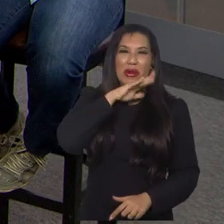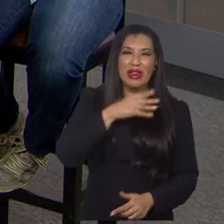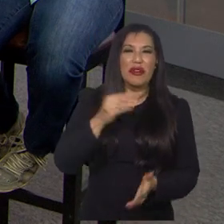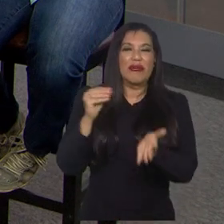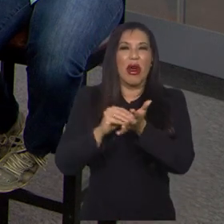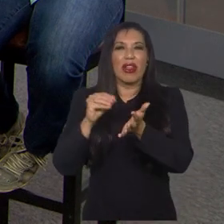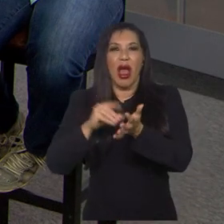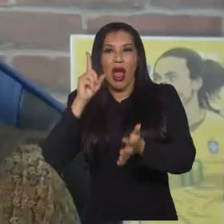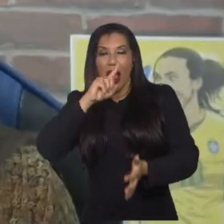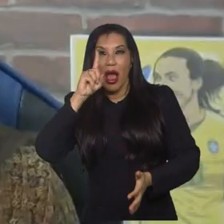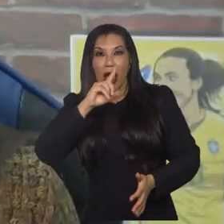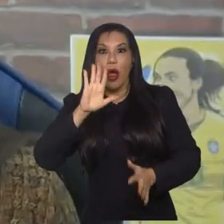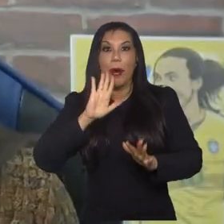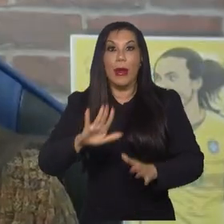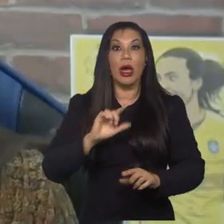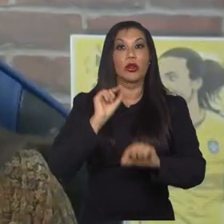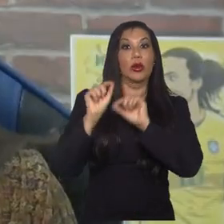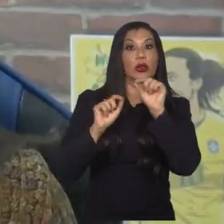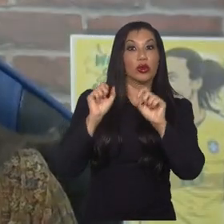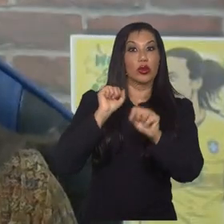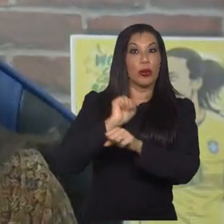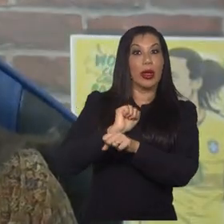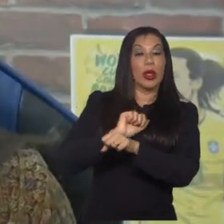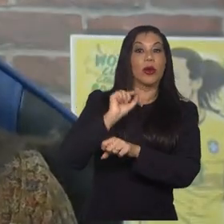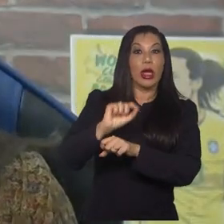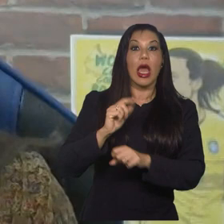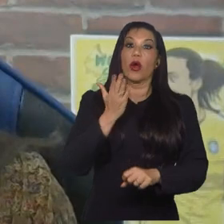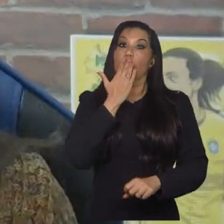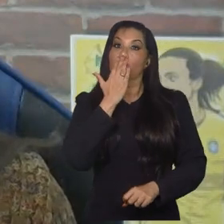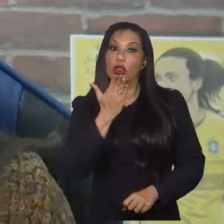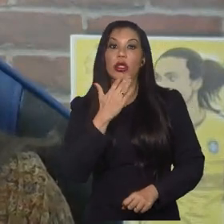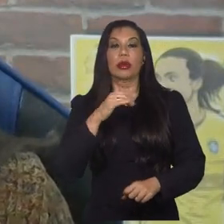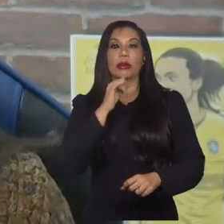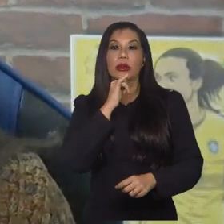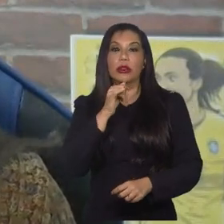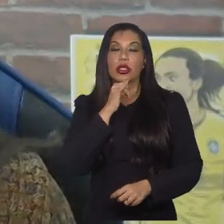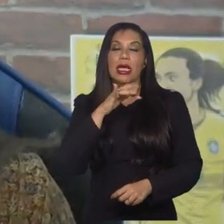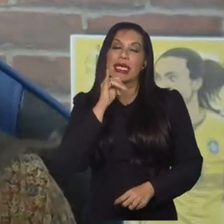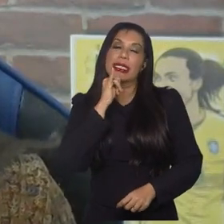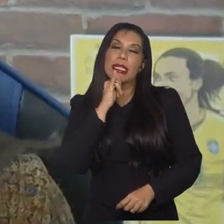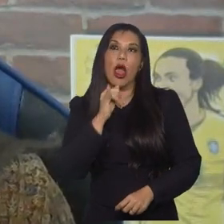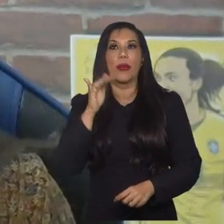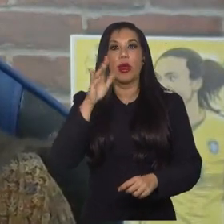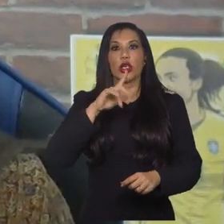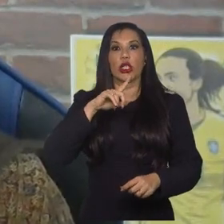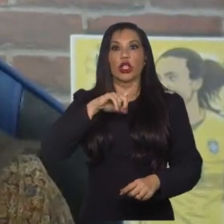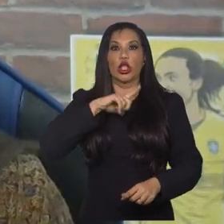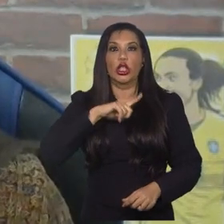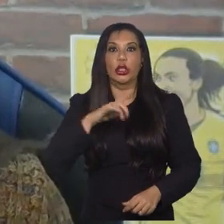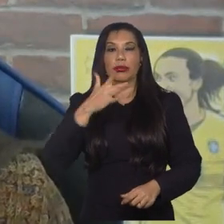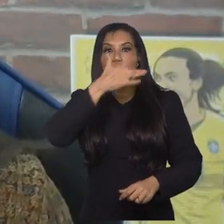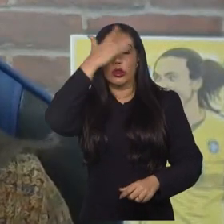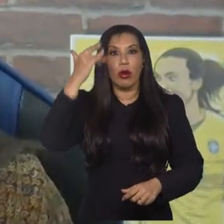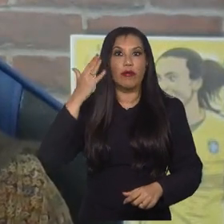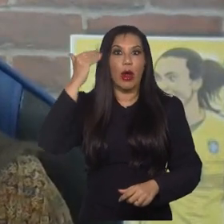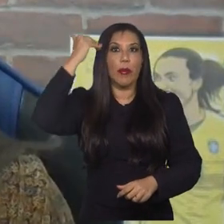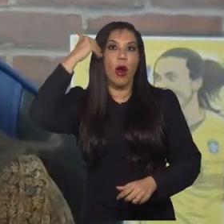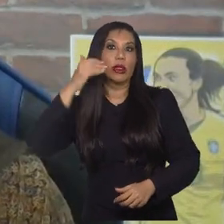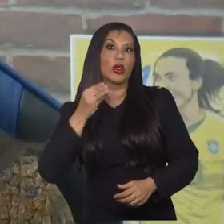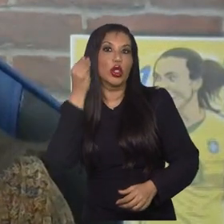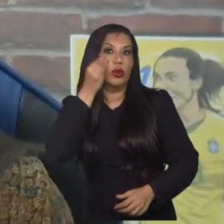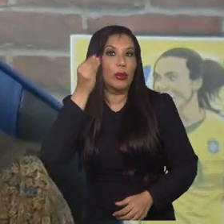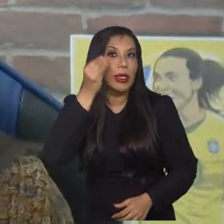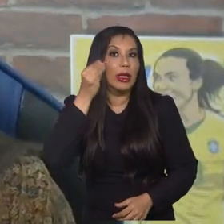aquém, mas eu estou com uma expectativa muito grande, porque é um time que tem grandes nomes, principalmente no ataque, então quero ver como é que esse time